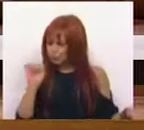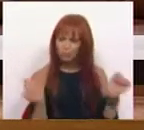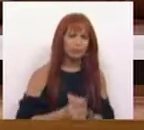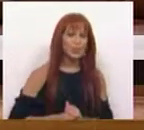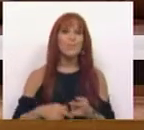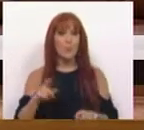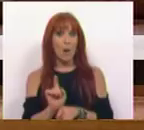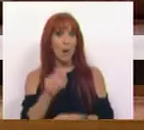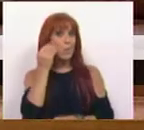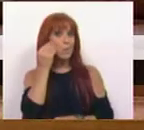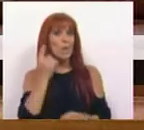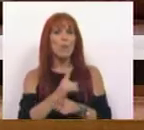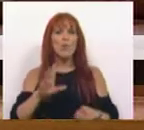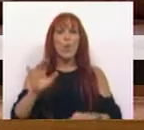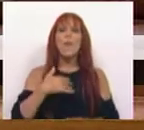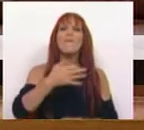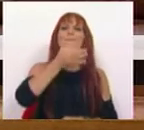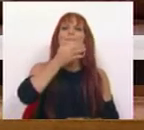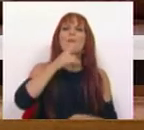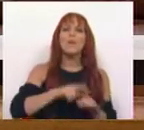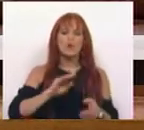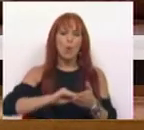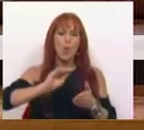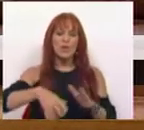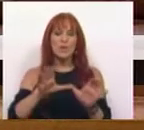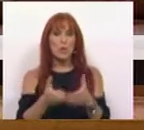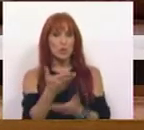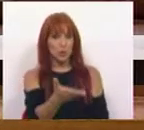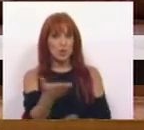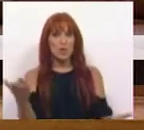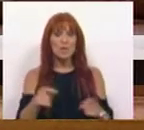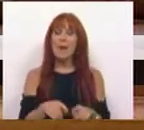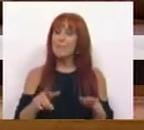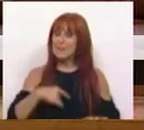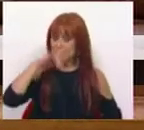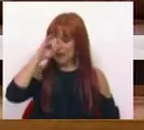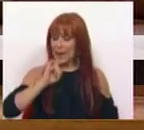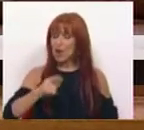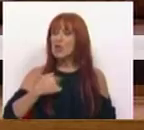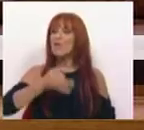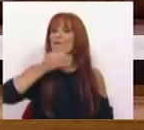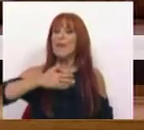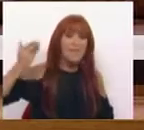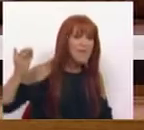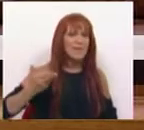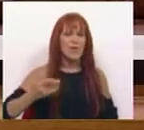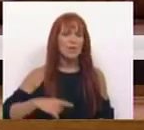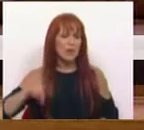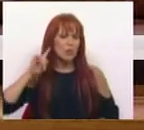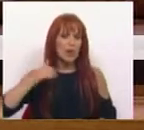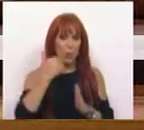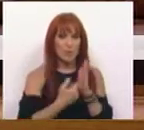invertida. Desde logo, porque quando falamos de contratação coletiva, convém ter presente que estamos a falar de um direito com